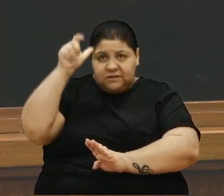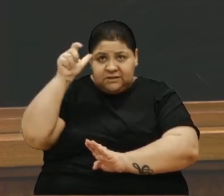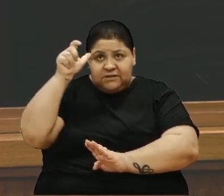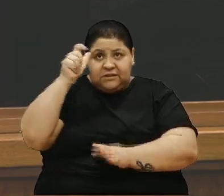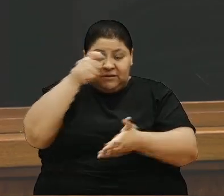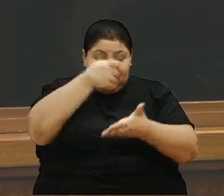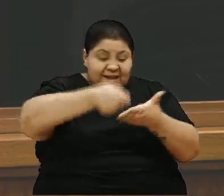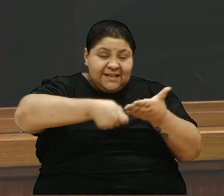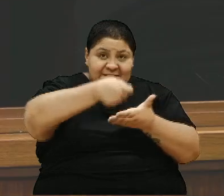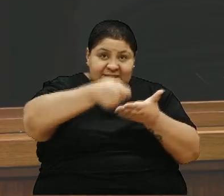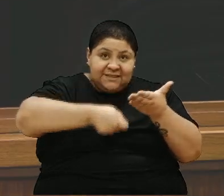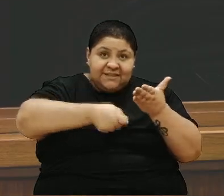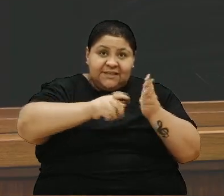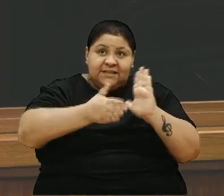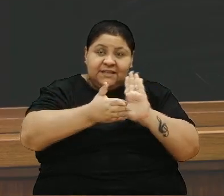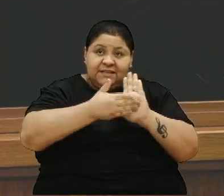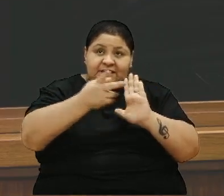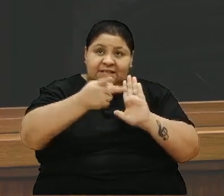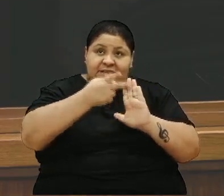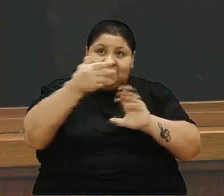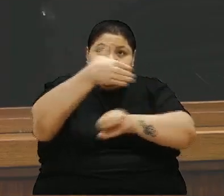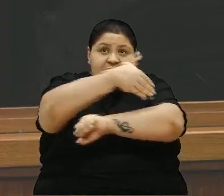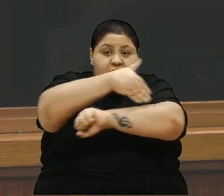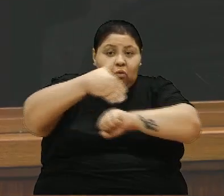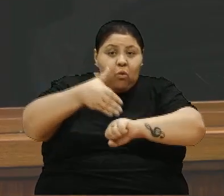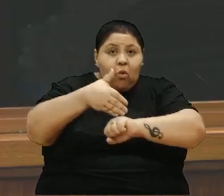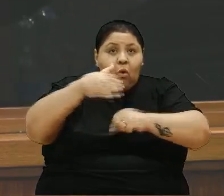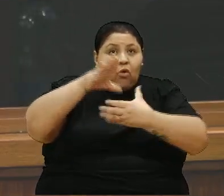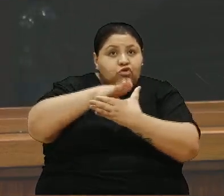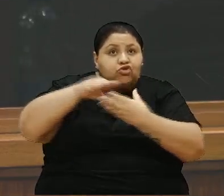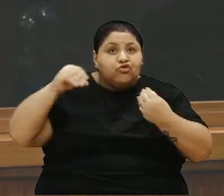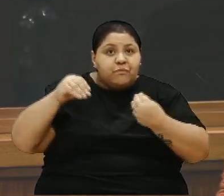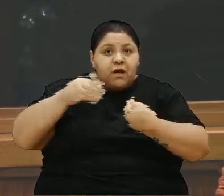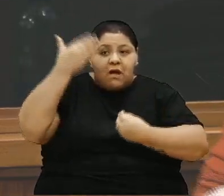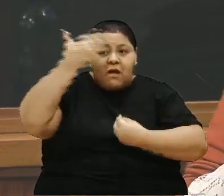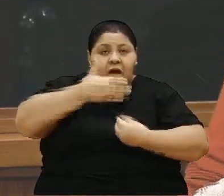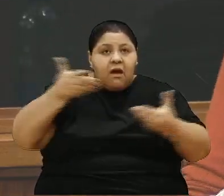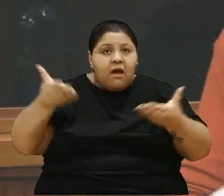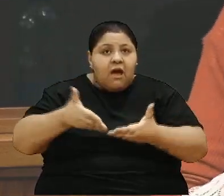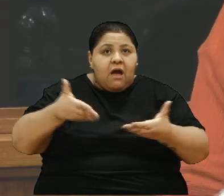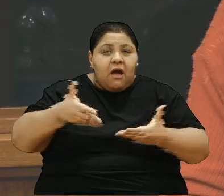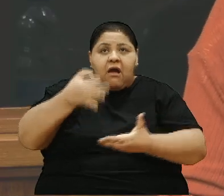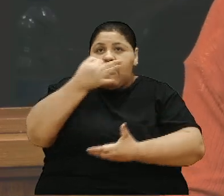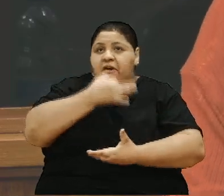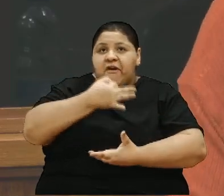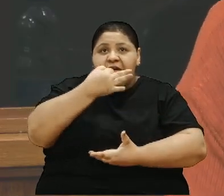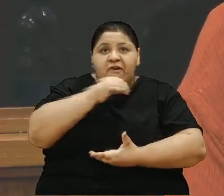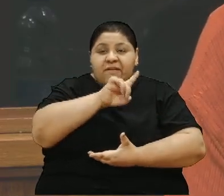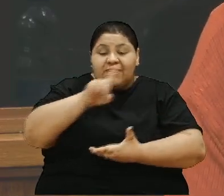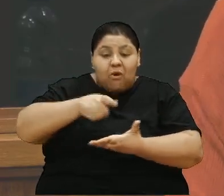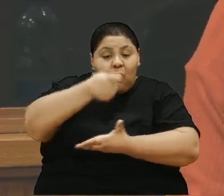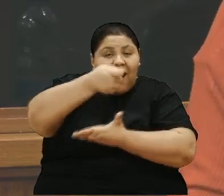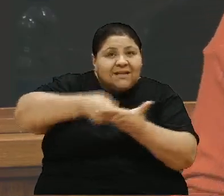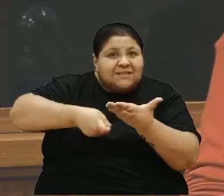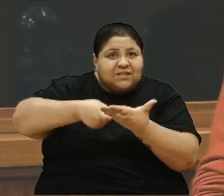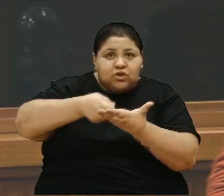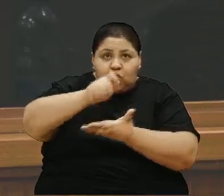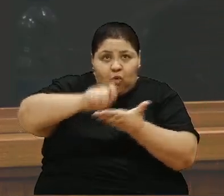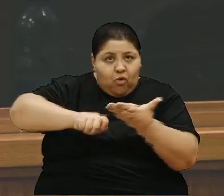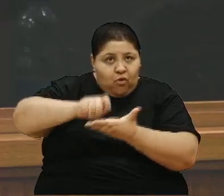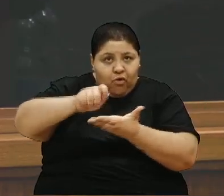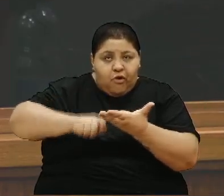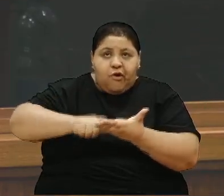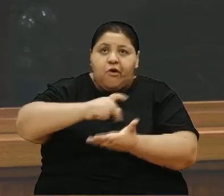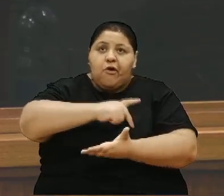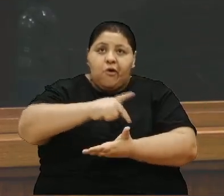esse protocolo das ruas invisíveis, e até agora o município de Caxias não assinou. O